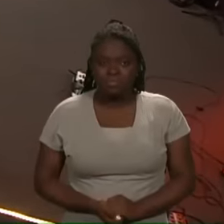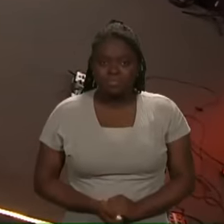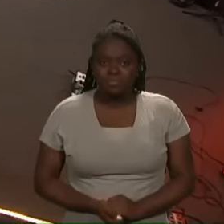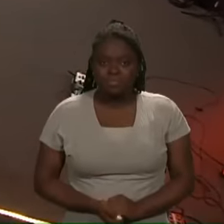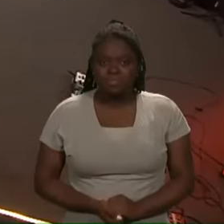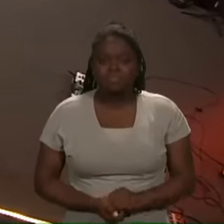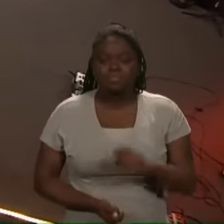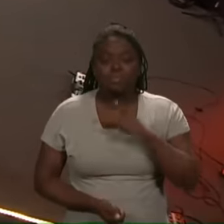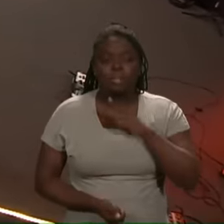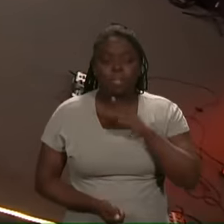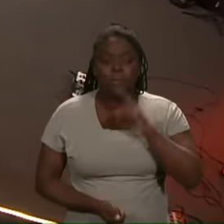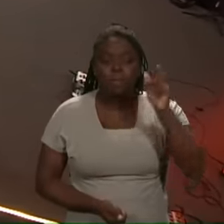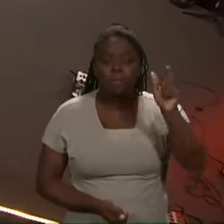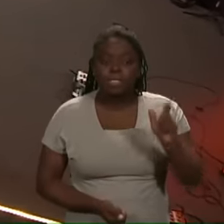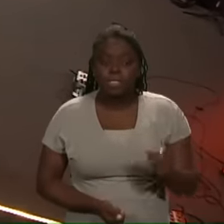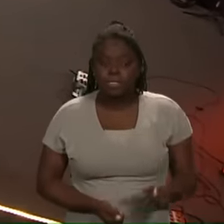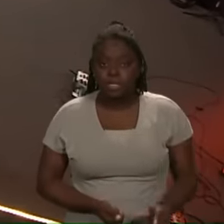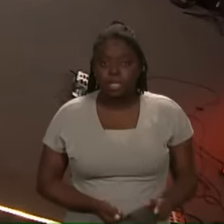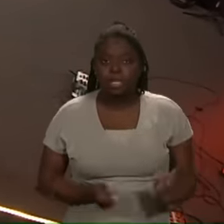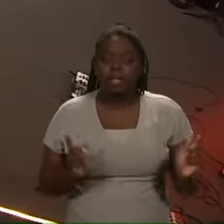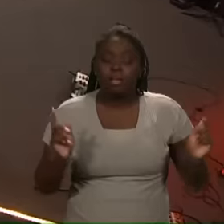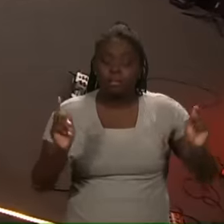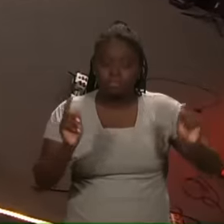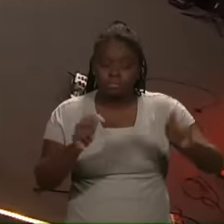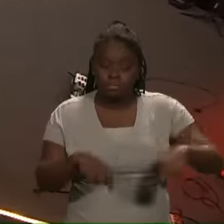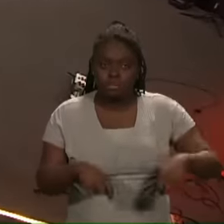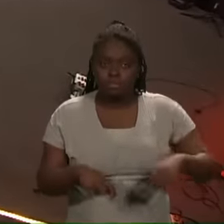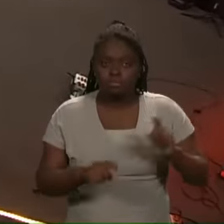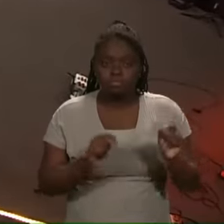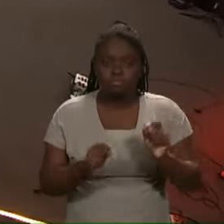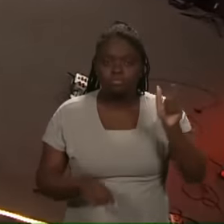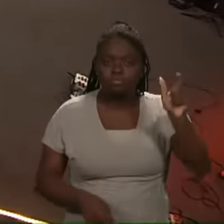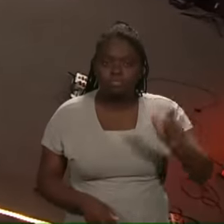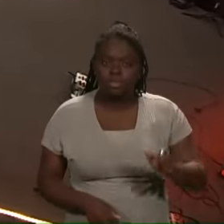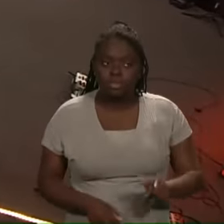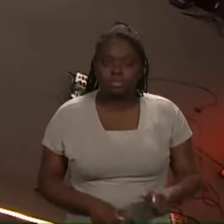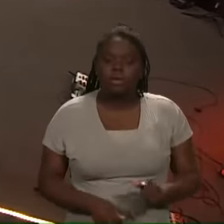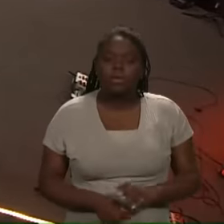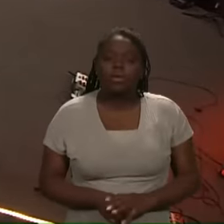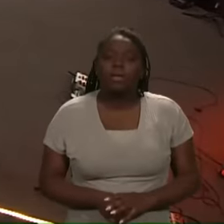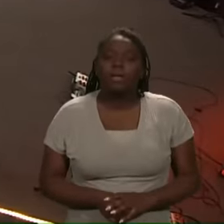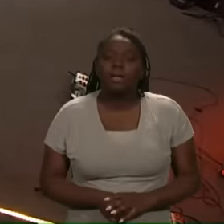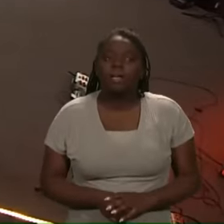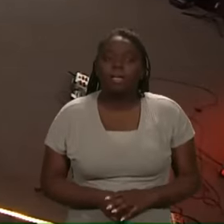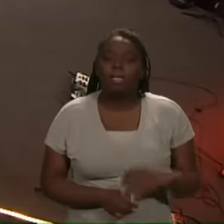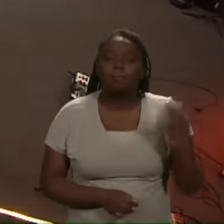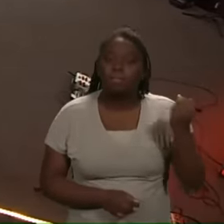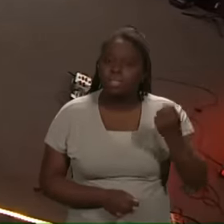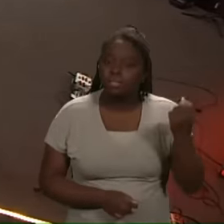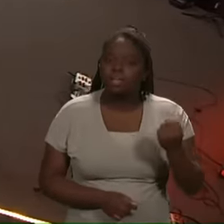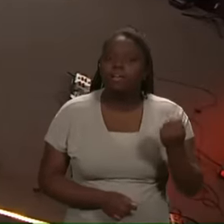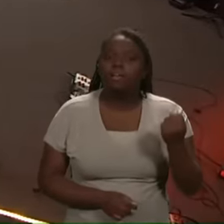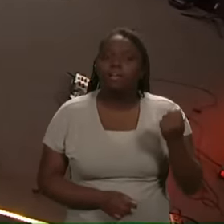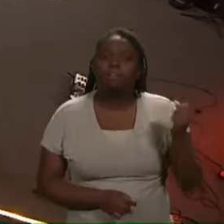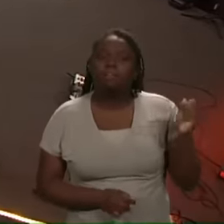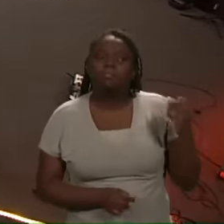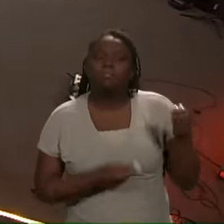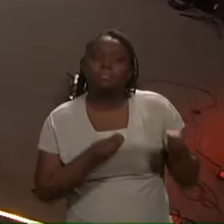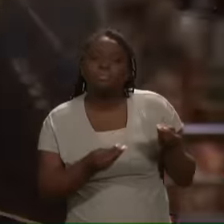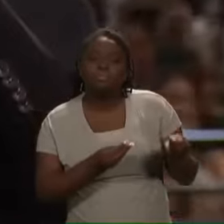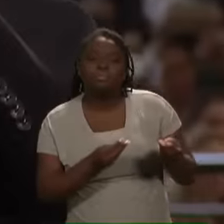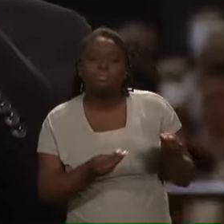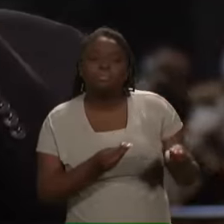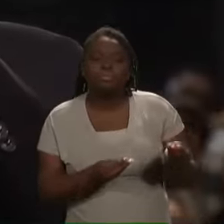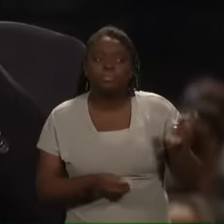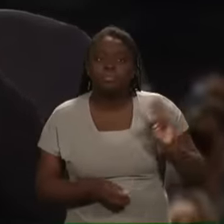Tem pessoas que têm condições de ficar, pessoas aposentadas, ficam o